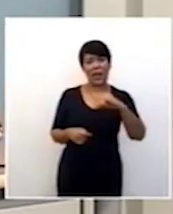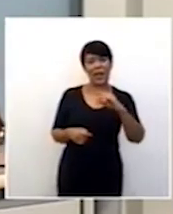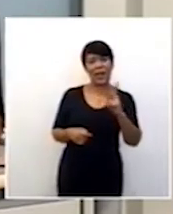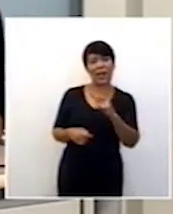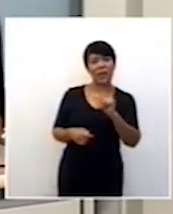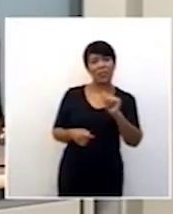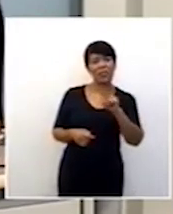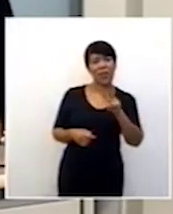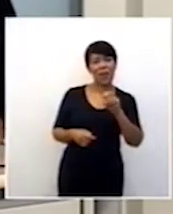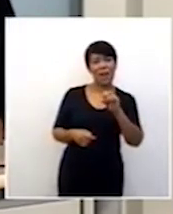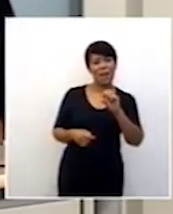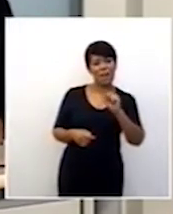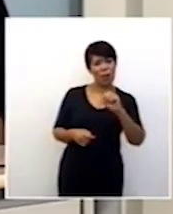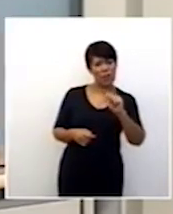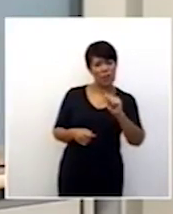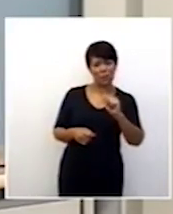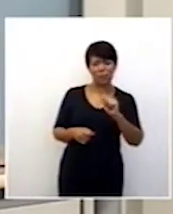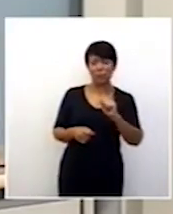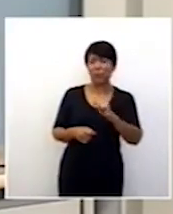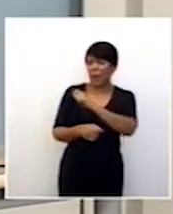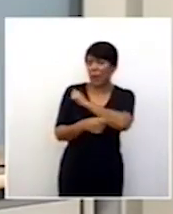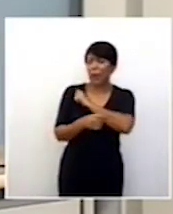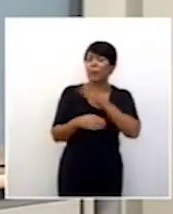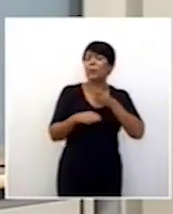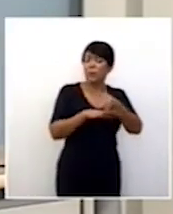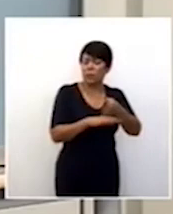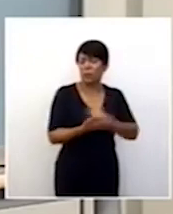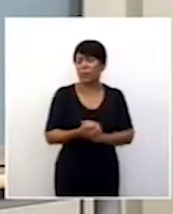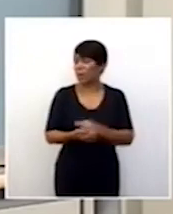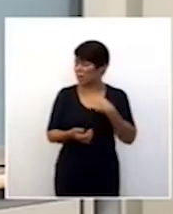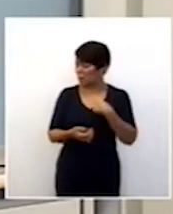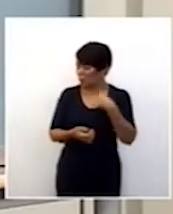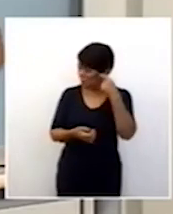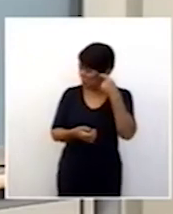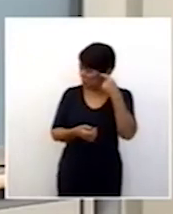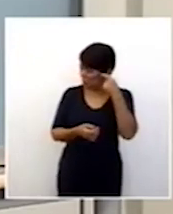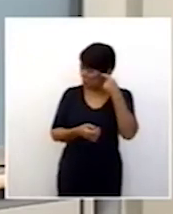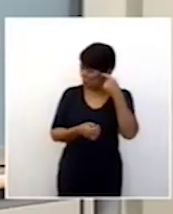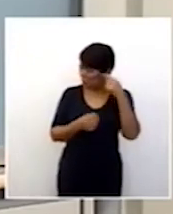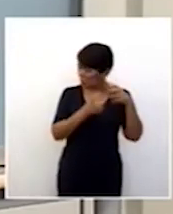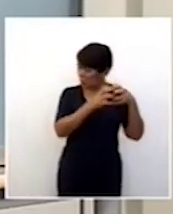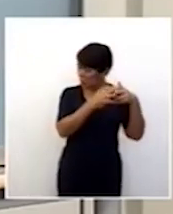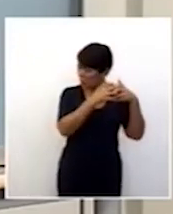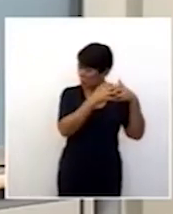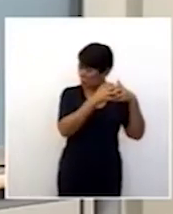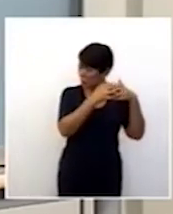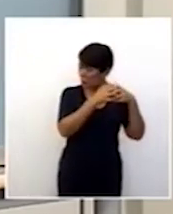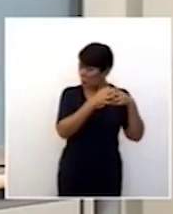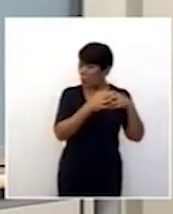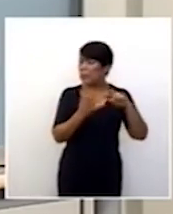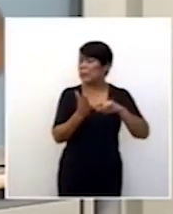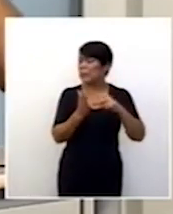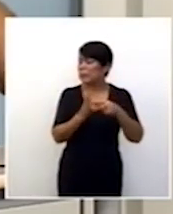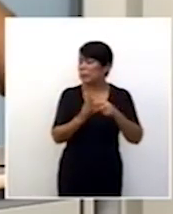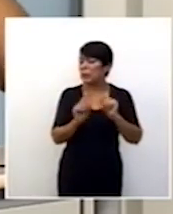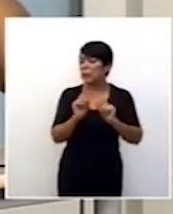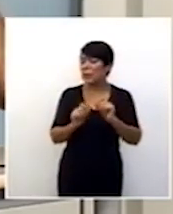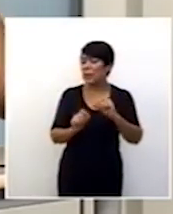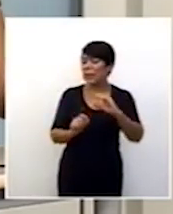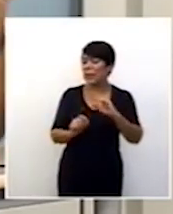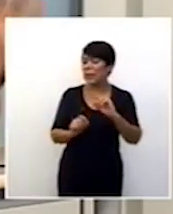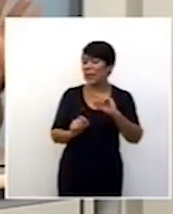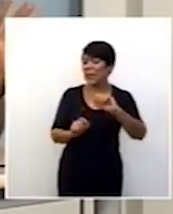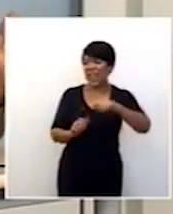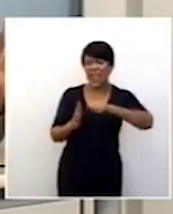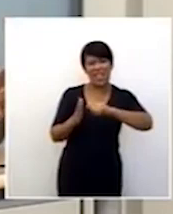aí ele entrou. E eu fiquei pensando, meu Deus, o que ele quis dizer com isso, chave? Na hora, me veio